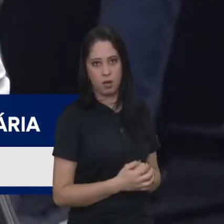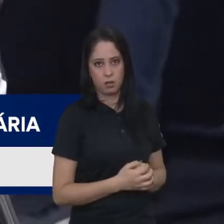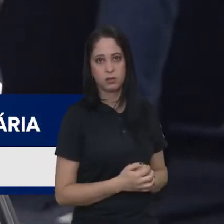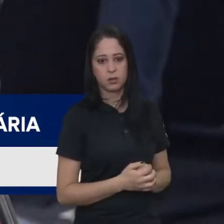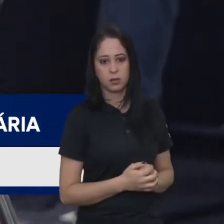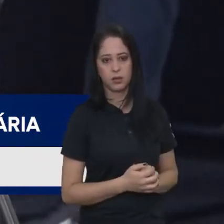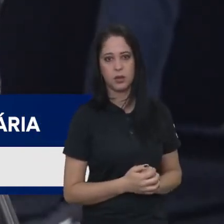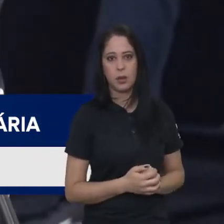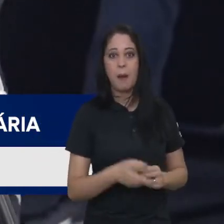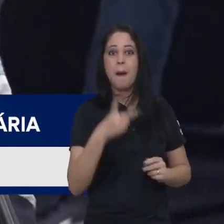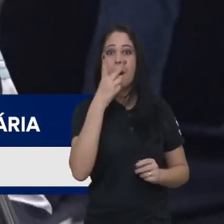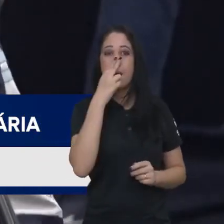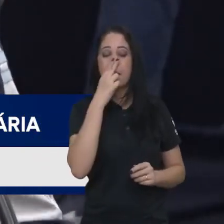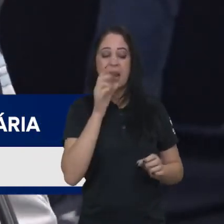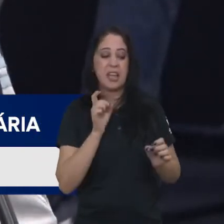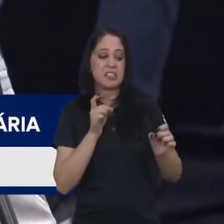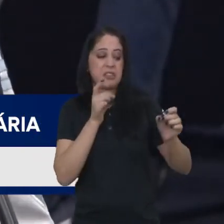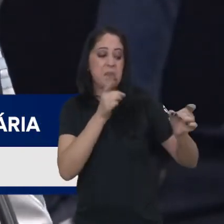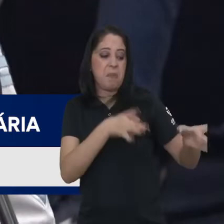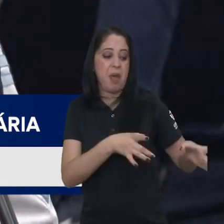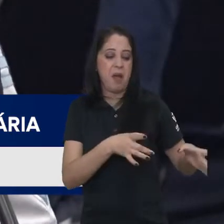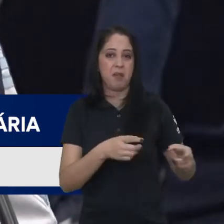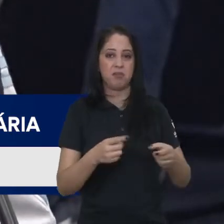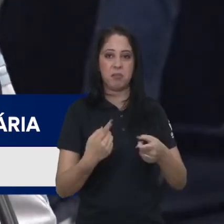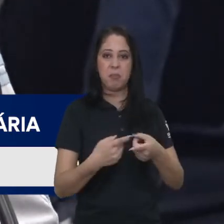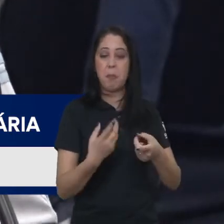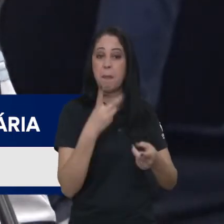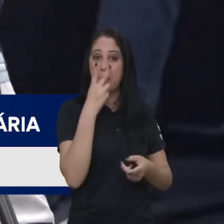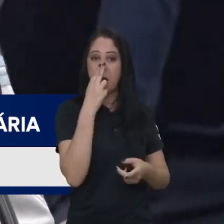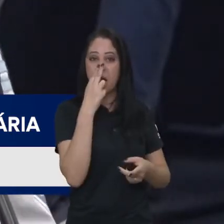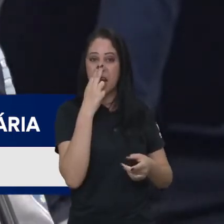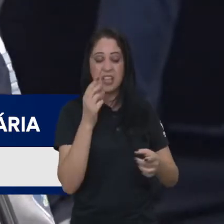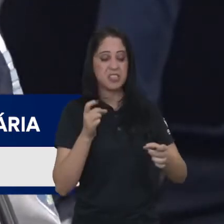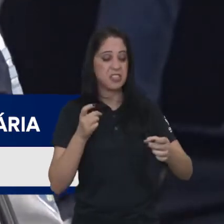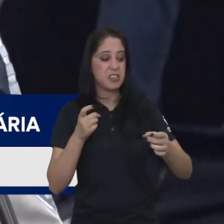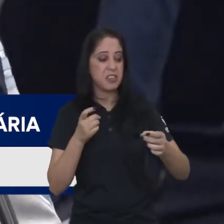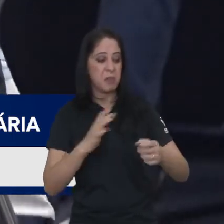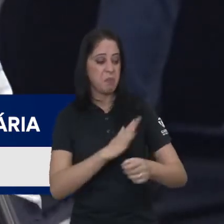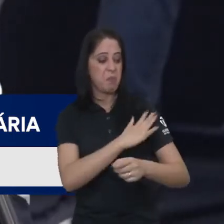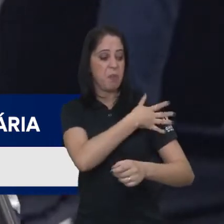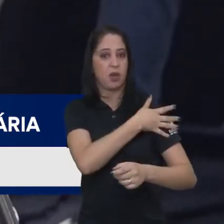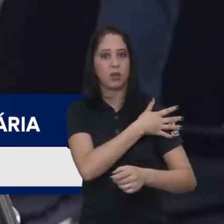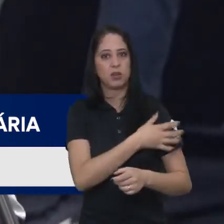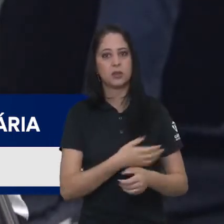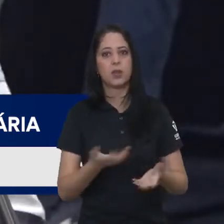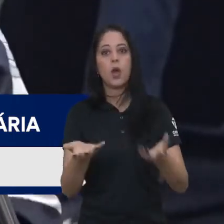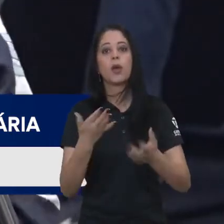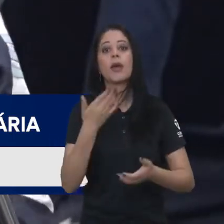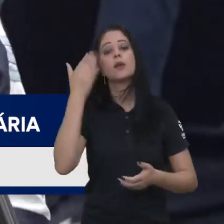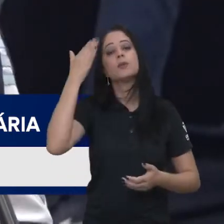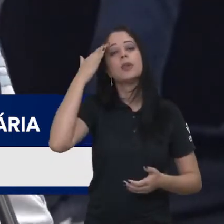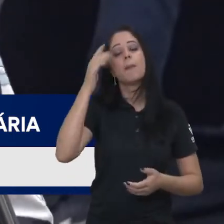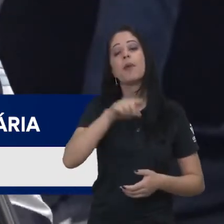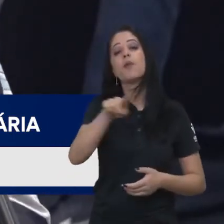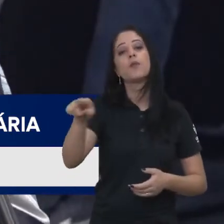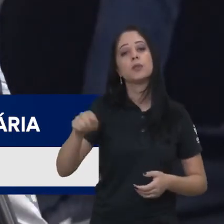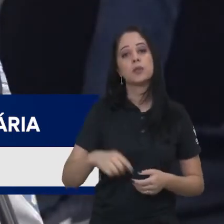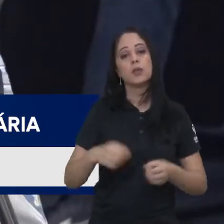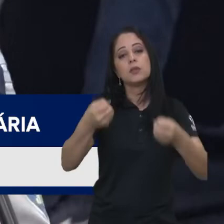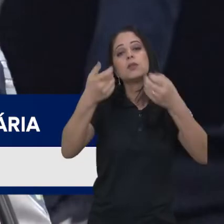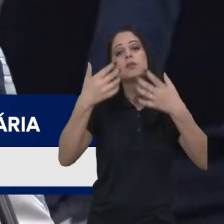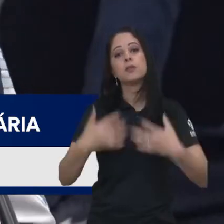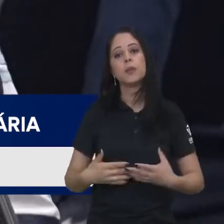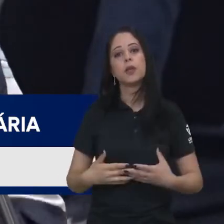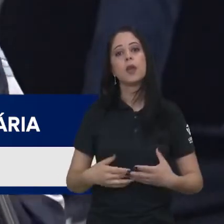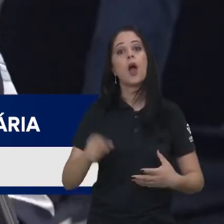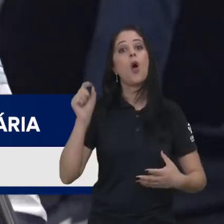isso eu vejo como um descaso, como criminalização, como um abandono, então eu queria saber de vocês, dessa comissão que está sendo formada